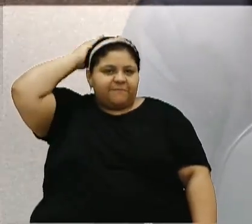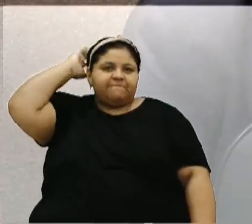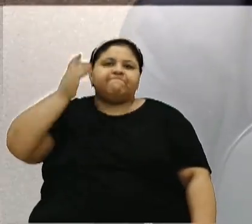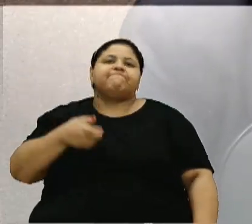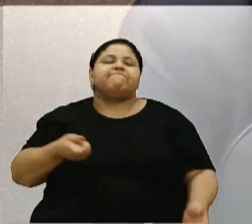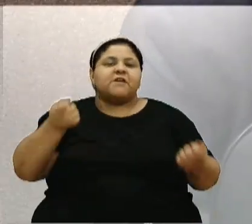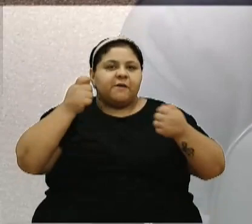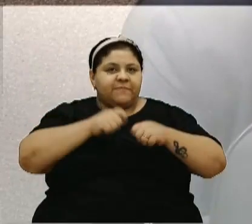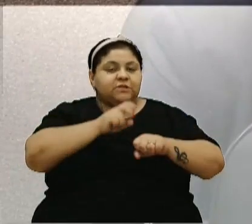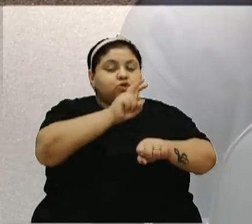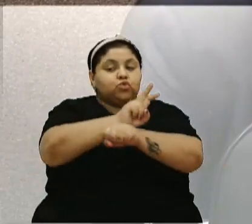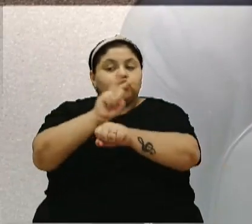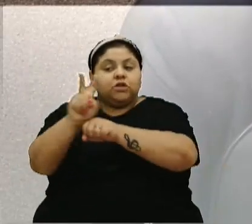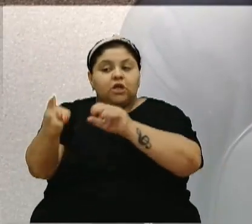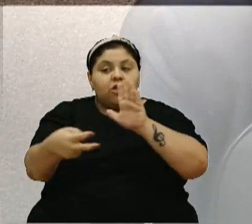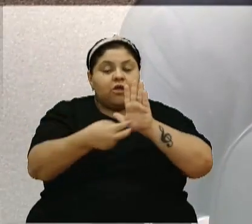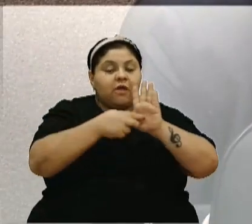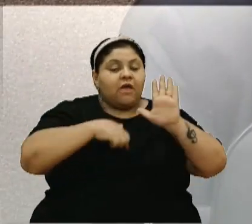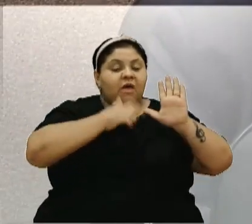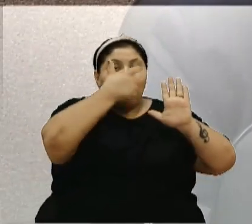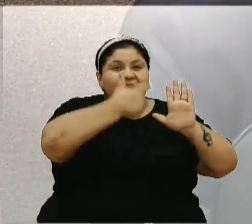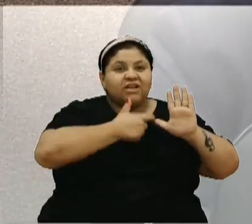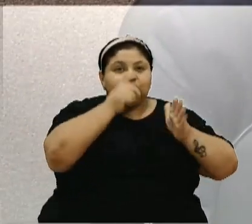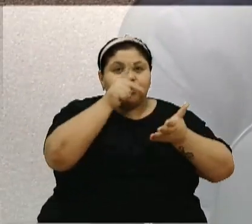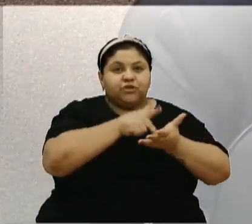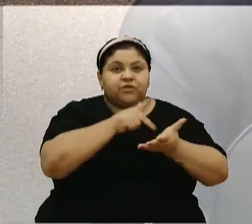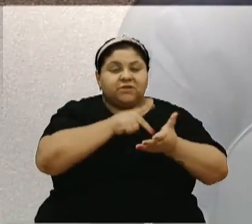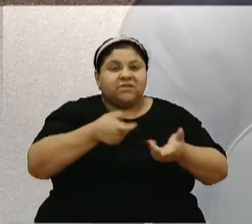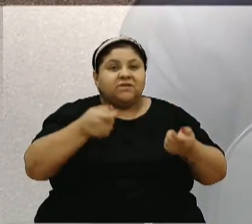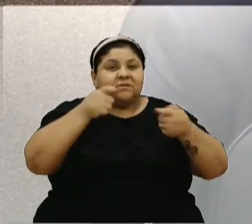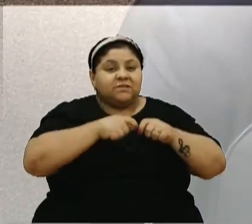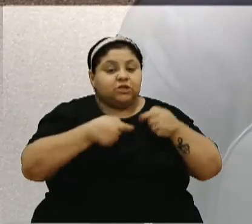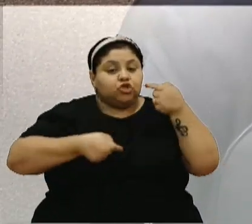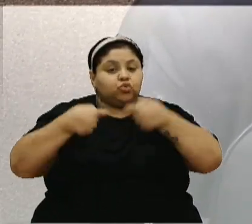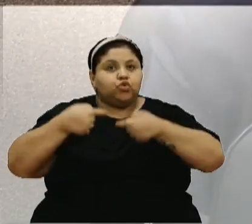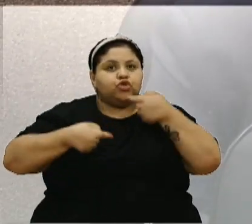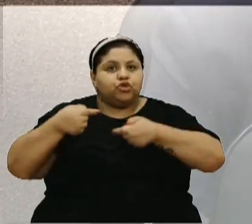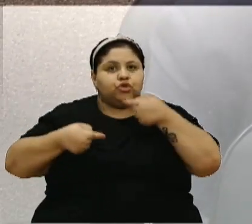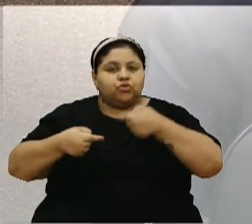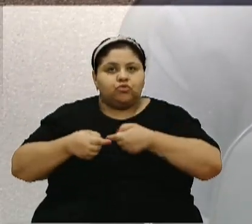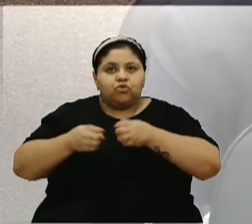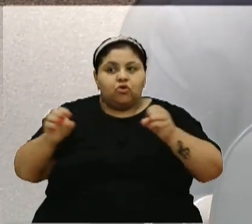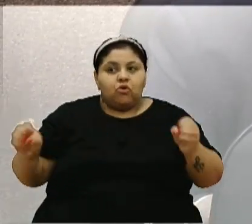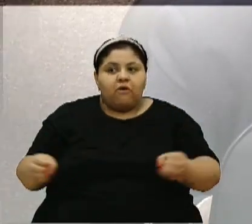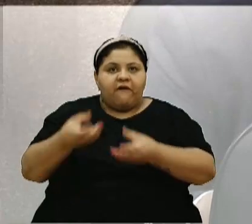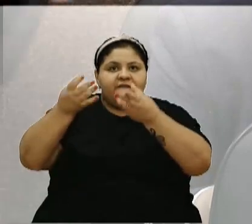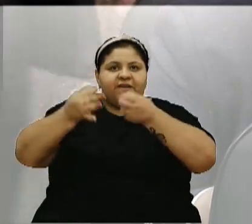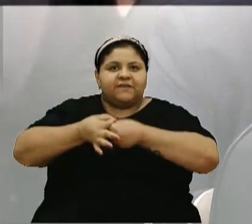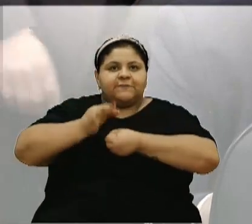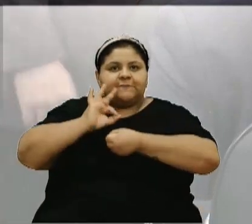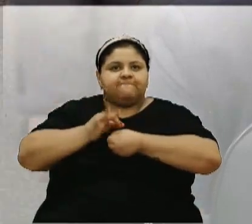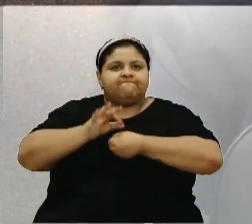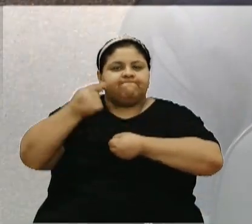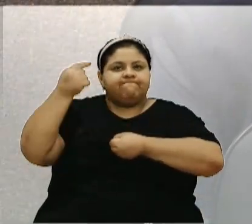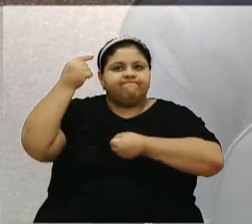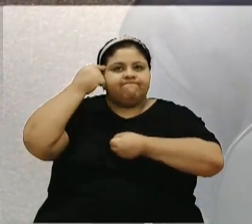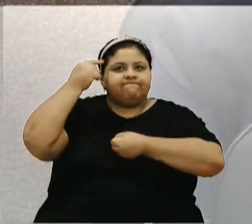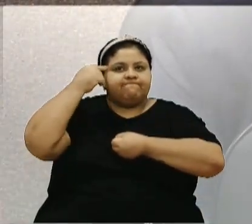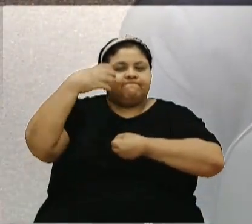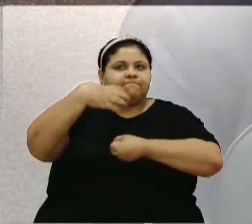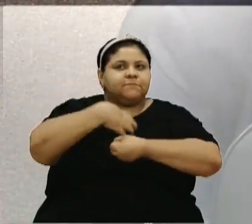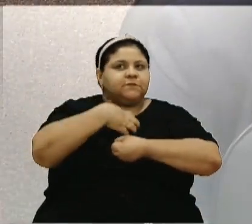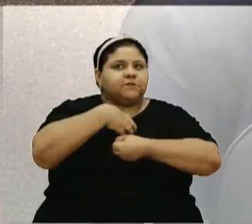preciso atenção. E eu acho que, de fato, a gente precisa discutir a Festa Nacional da Uva, pensar em formas